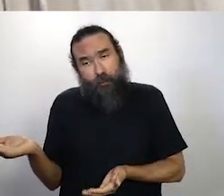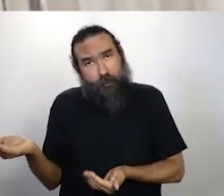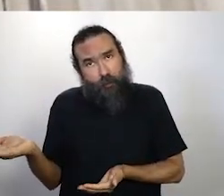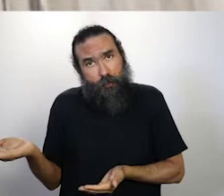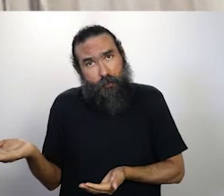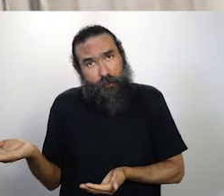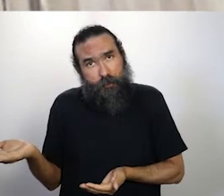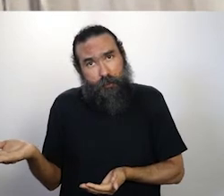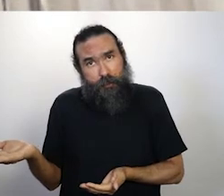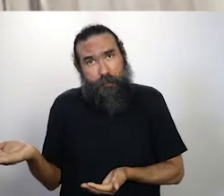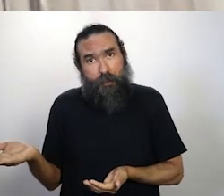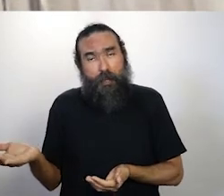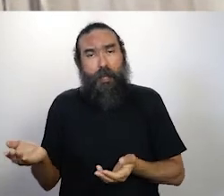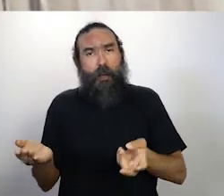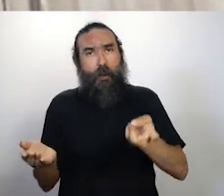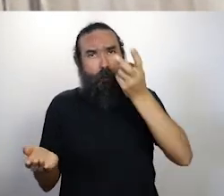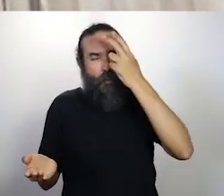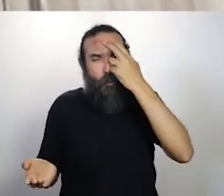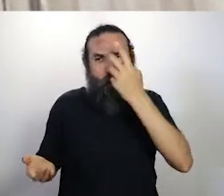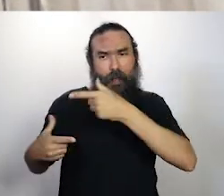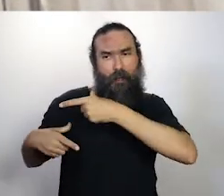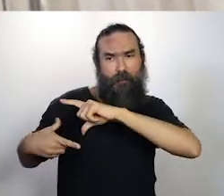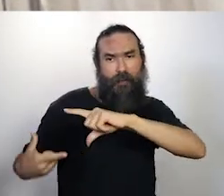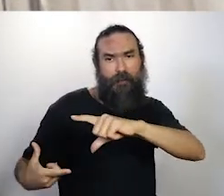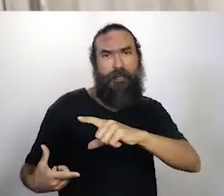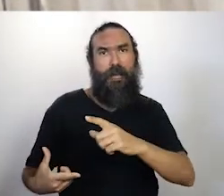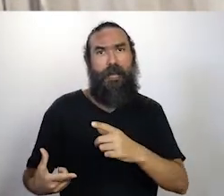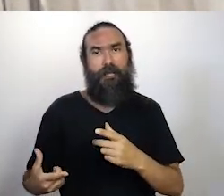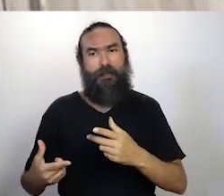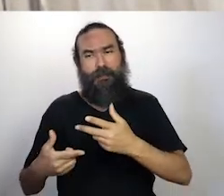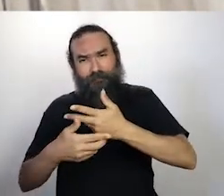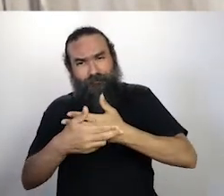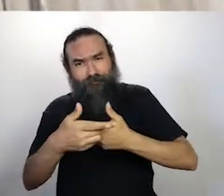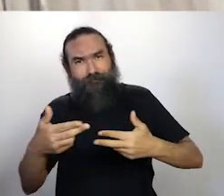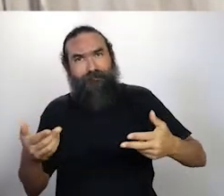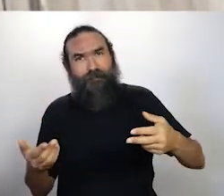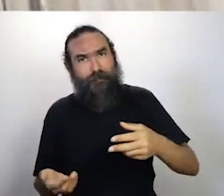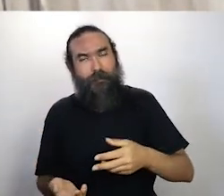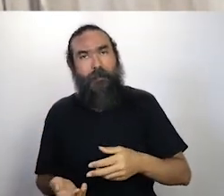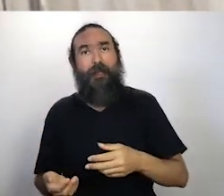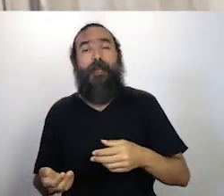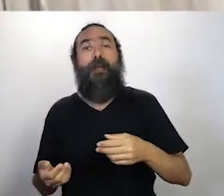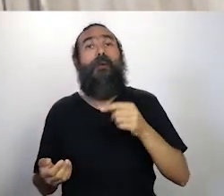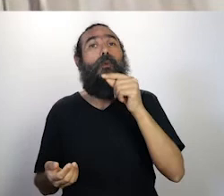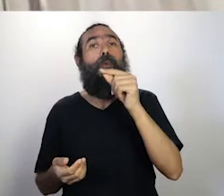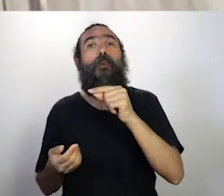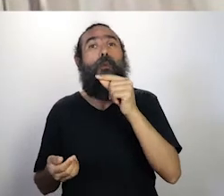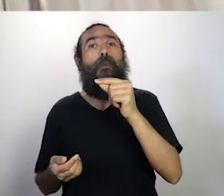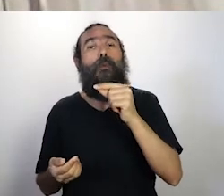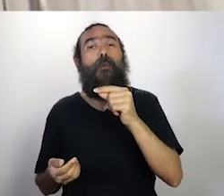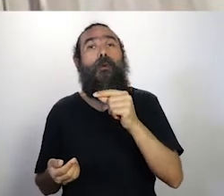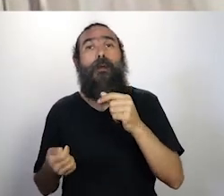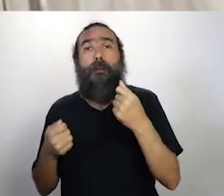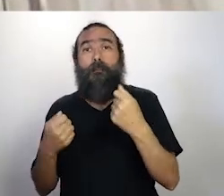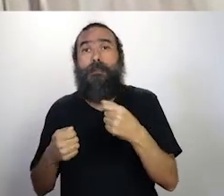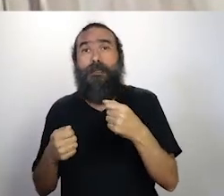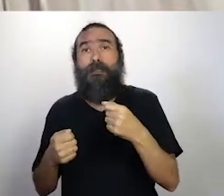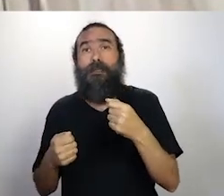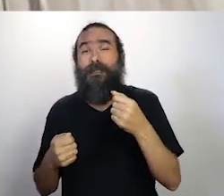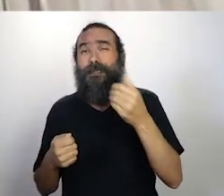sua diversidade, toda a sua riqueza, a gente não fala só de potencialidades, a gente fala de desafios. Eu não vou ser